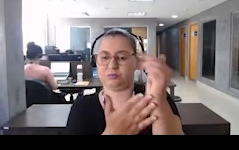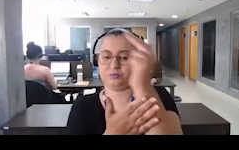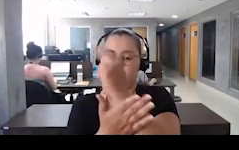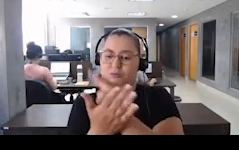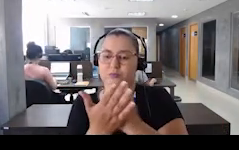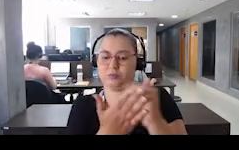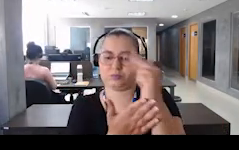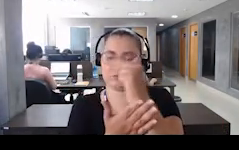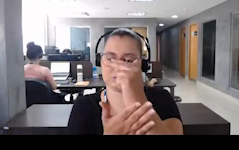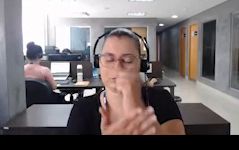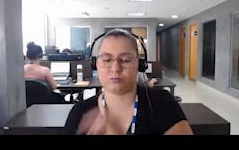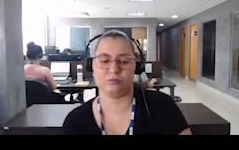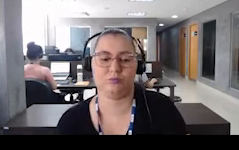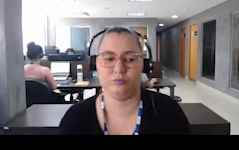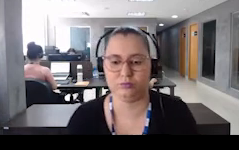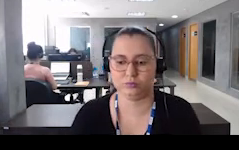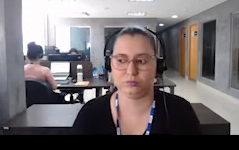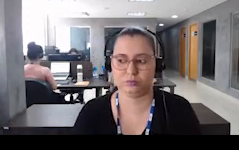Vou abrir ela aqui com vocês, ó.